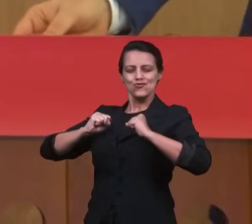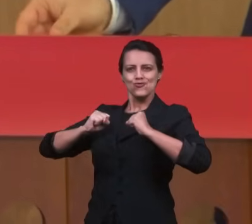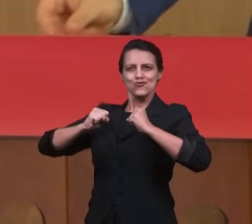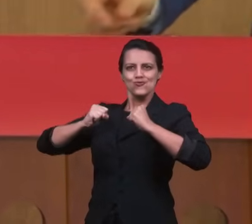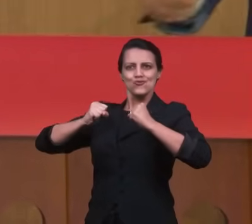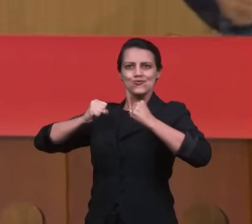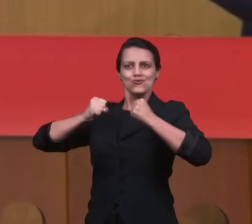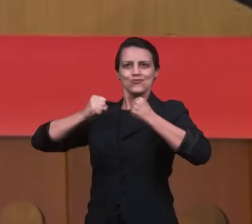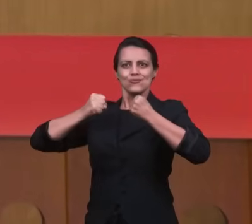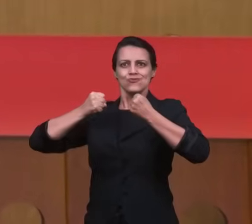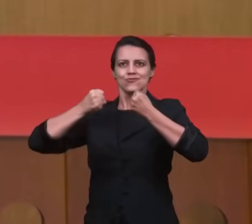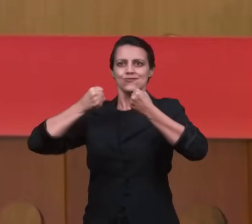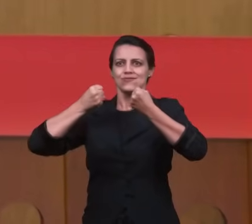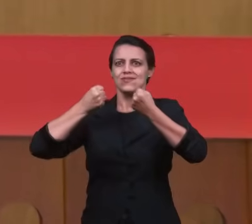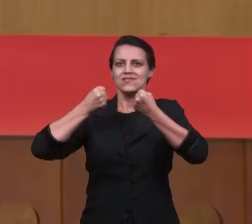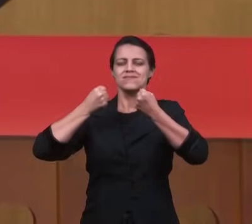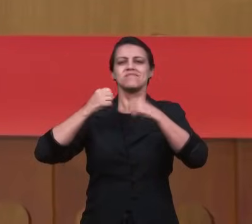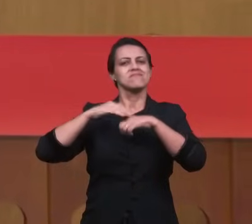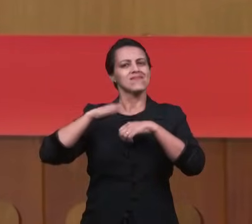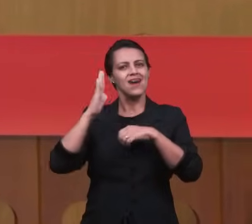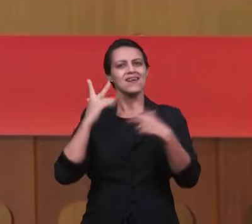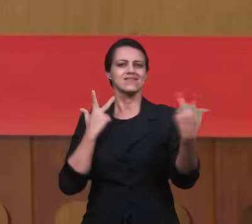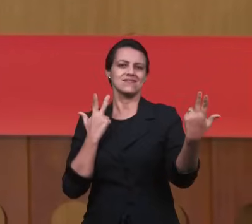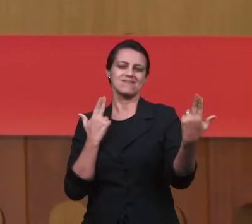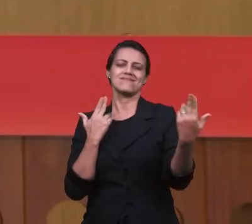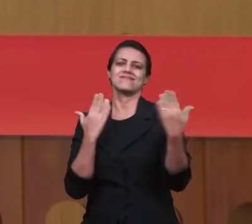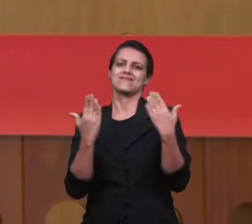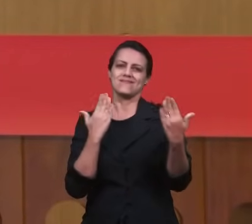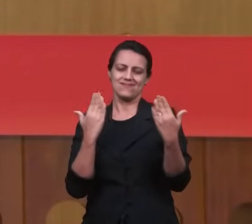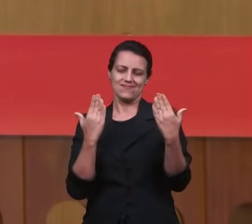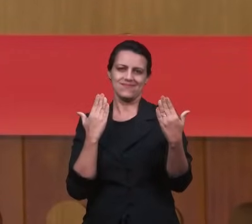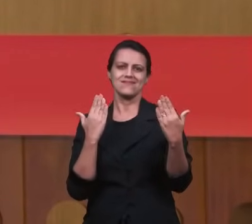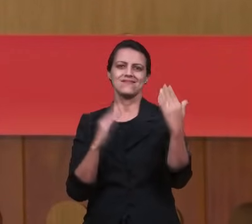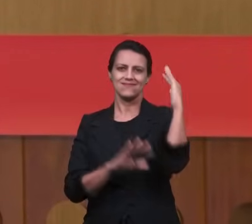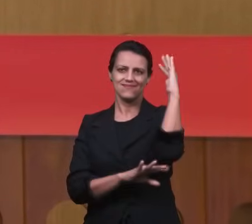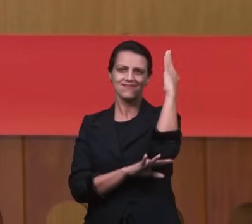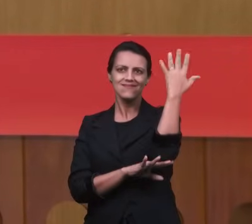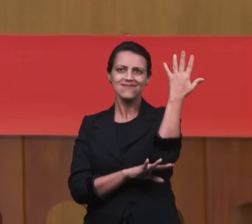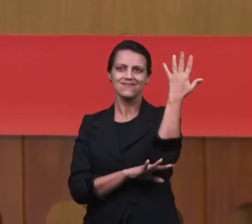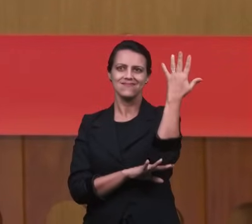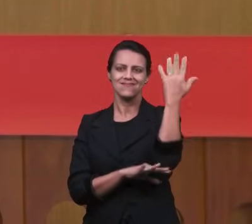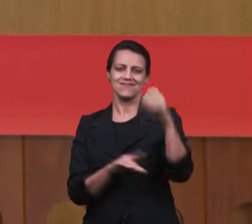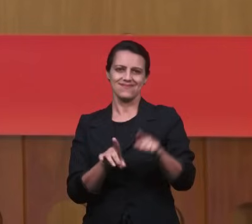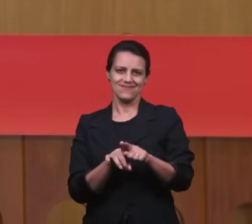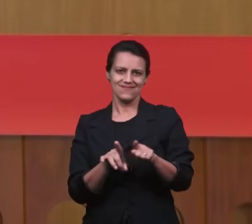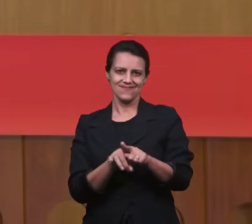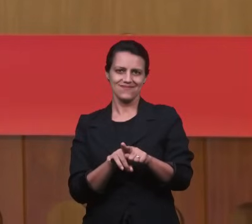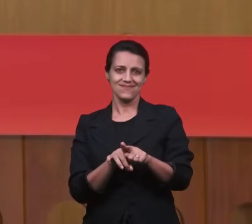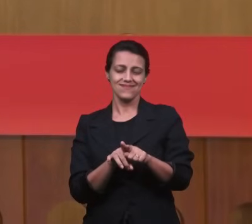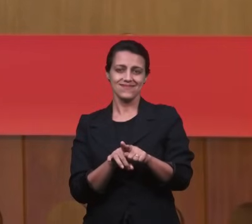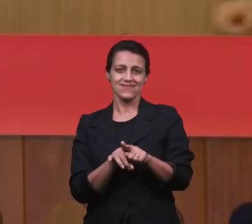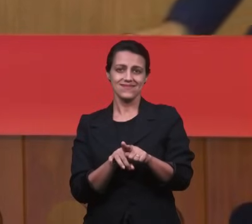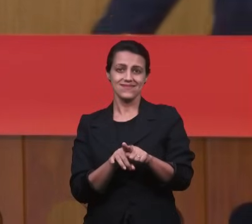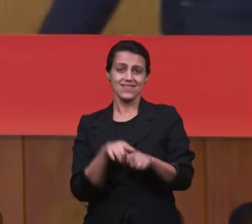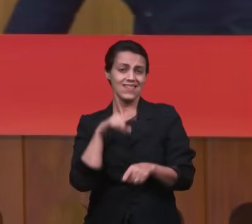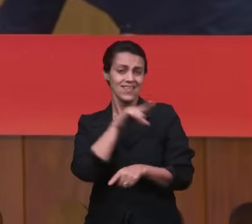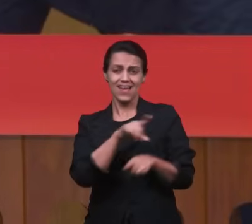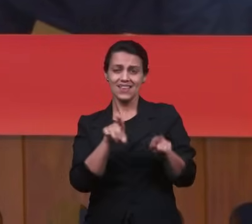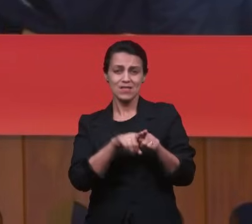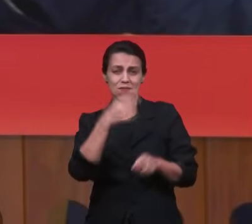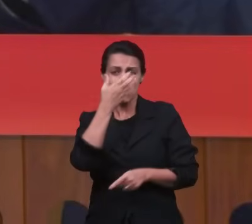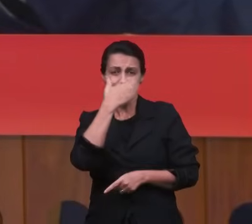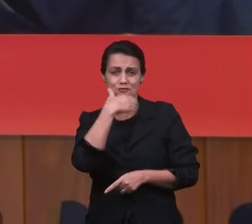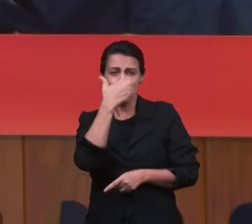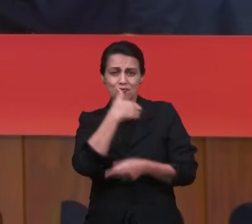se abrem, voltados para a eternidade. E ela tem uma coisa interessante, ela produz frutos. E os frutos